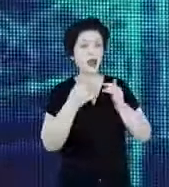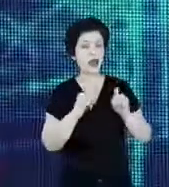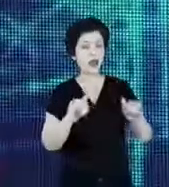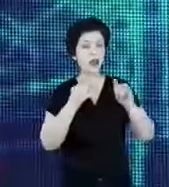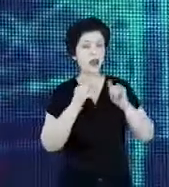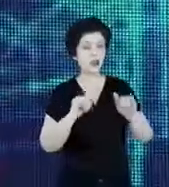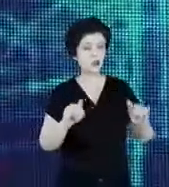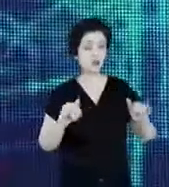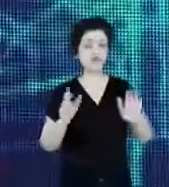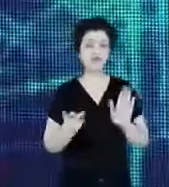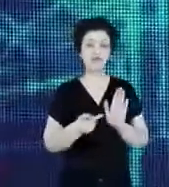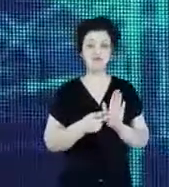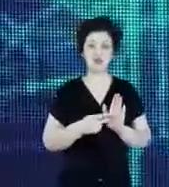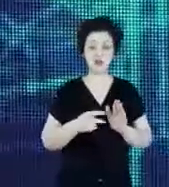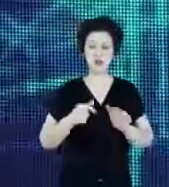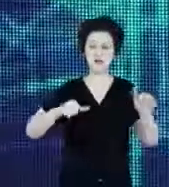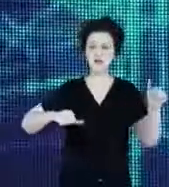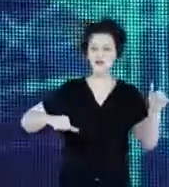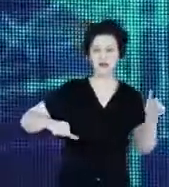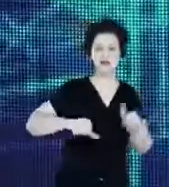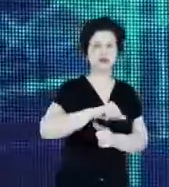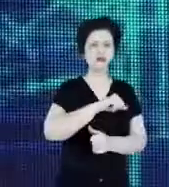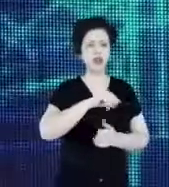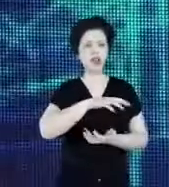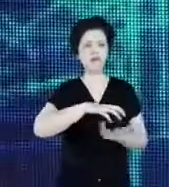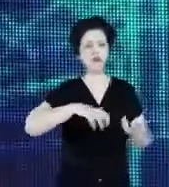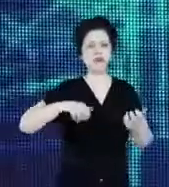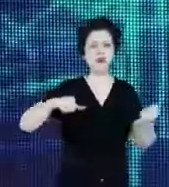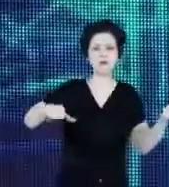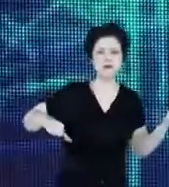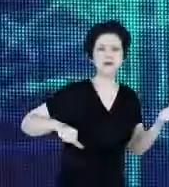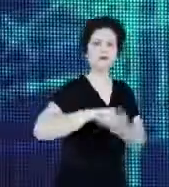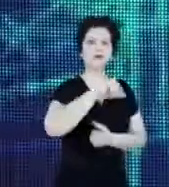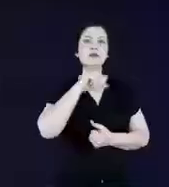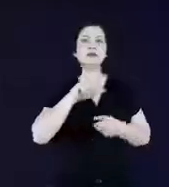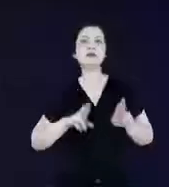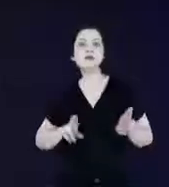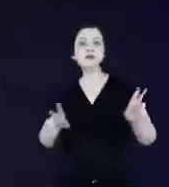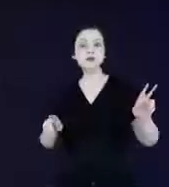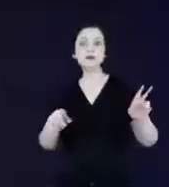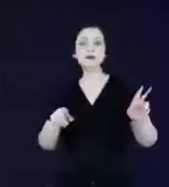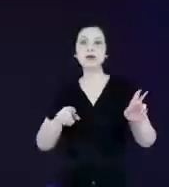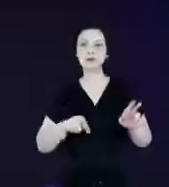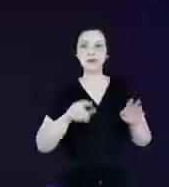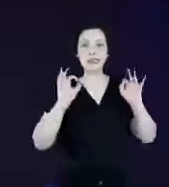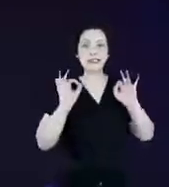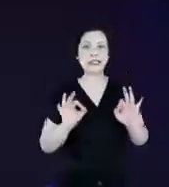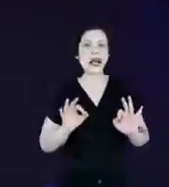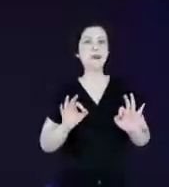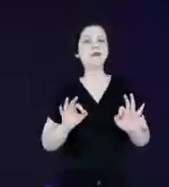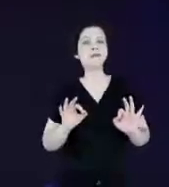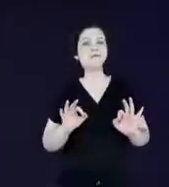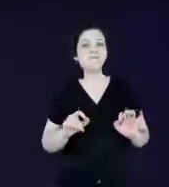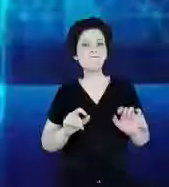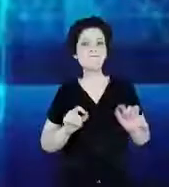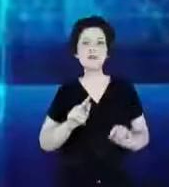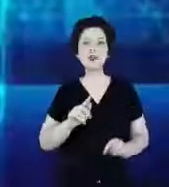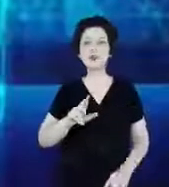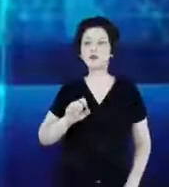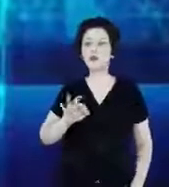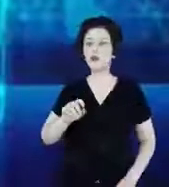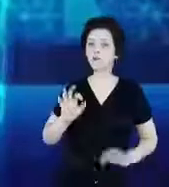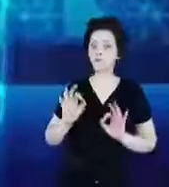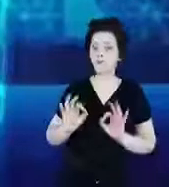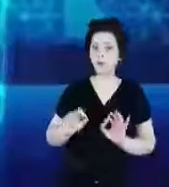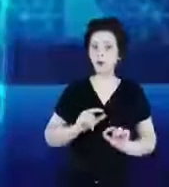uma verdadeira revolução no setor. As transações, de uma coisa temos certeza, Gustavo Estrela, que as transações